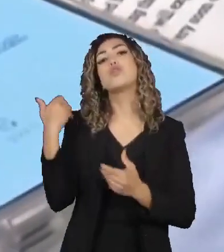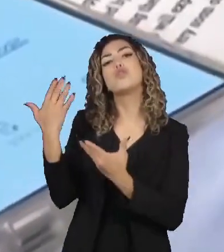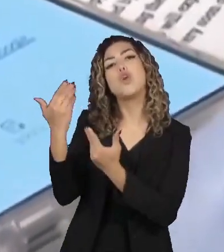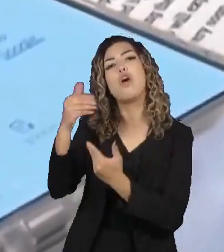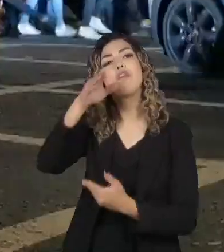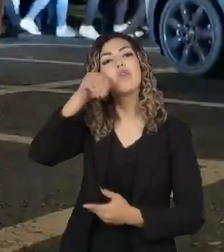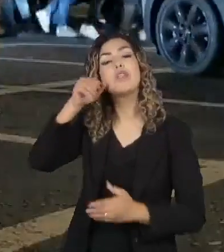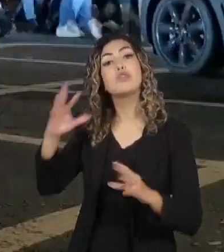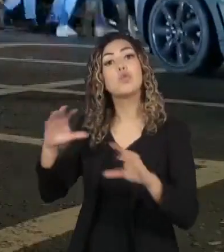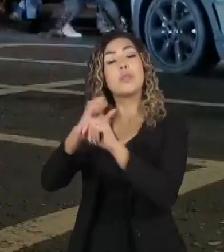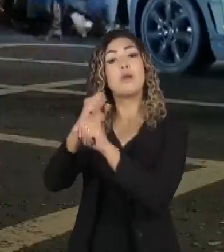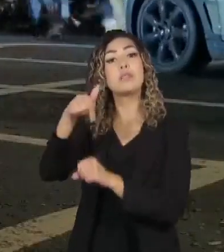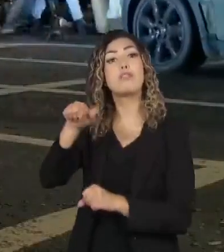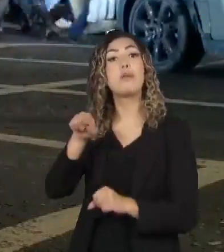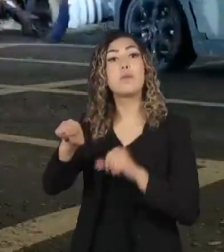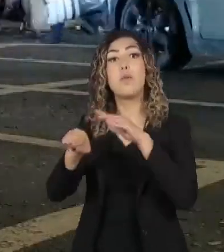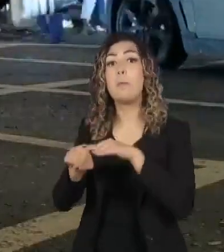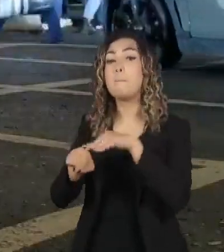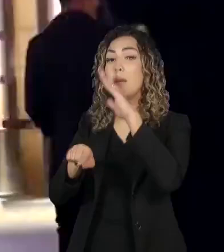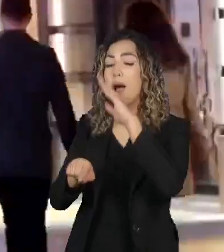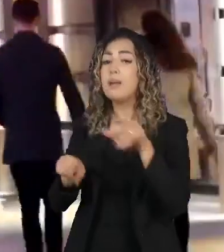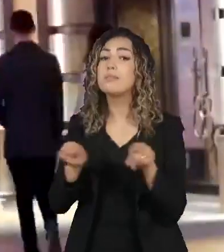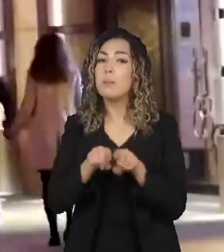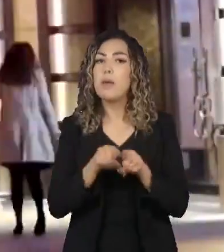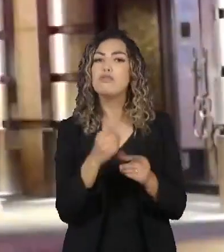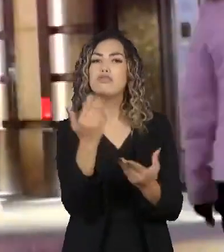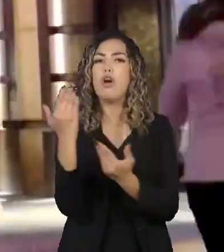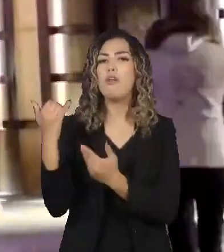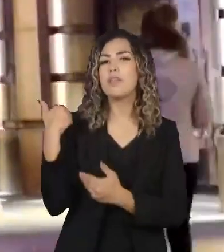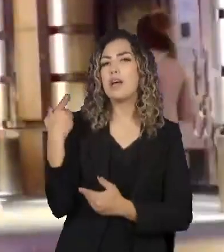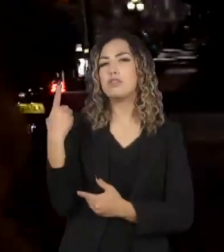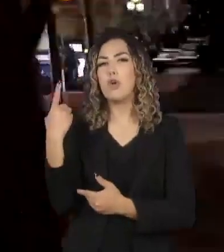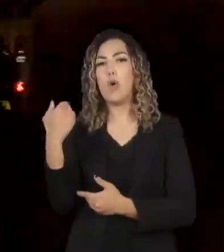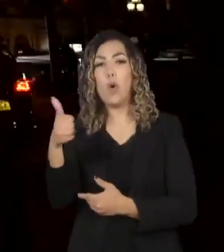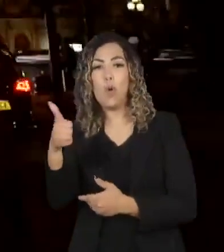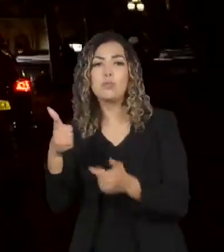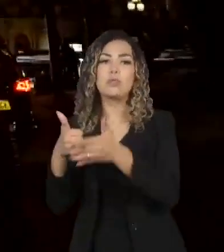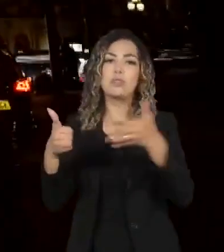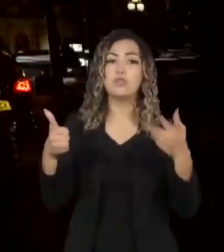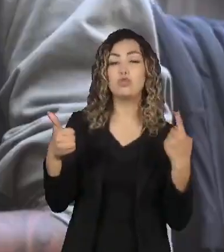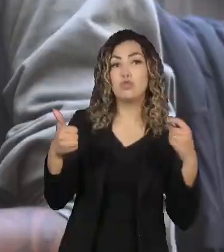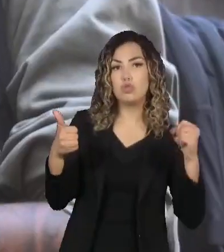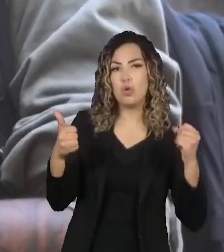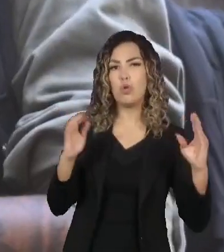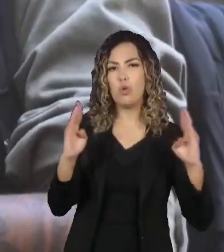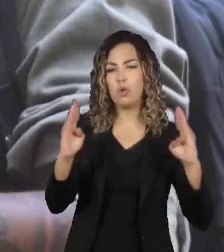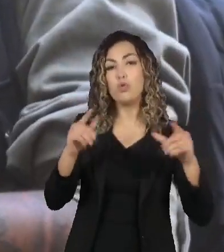pesquisa inicial e cerca de 50 mil jovens de 11 a 18 anos em todo o Reino Unido